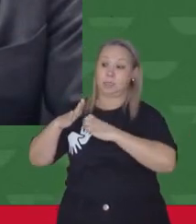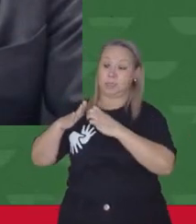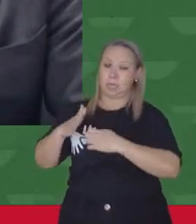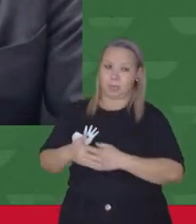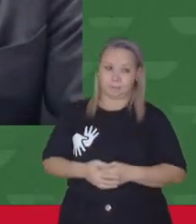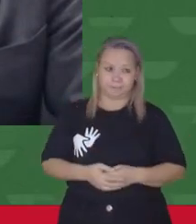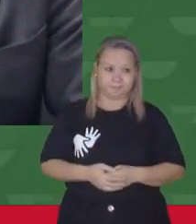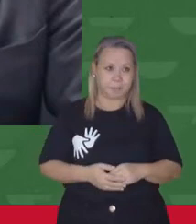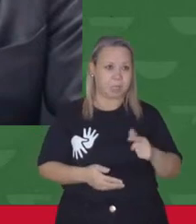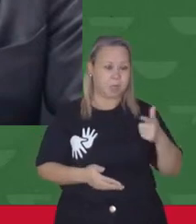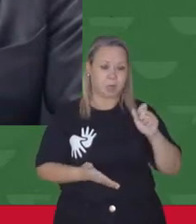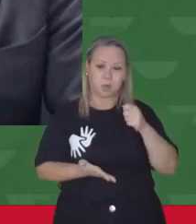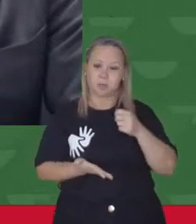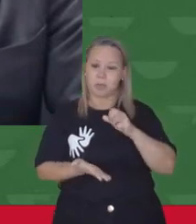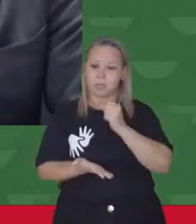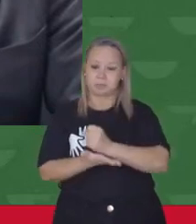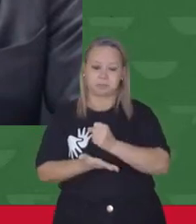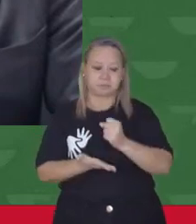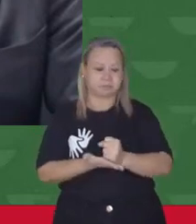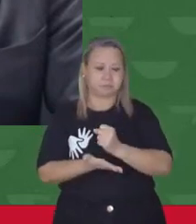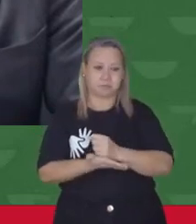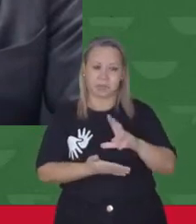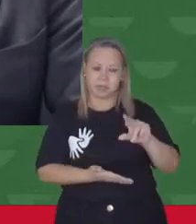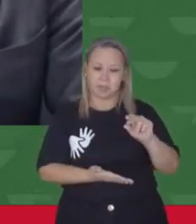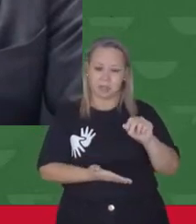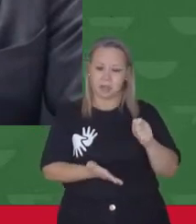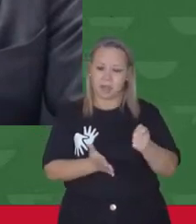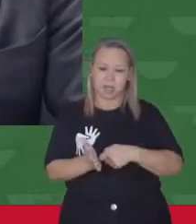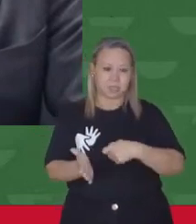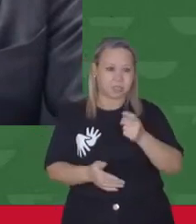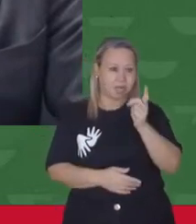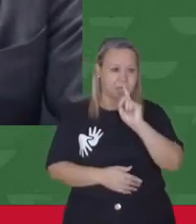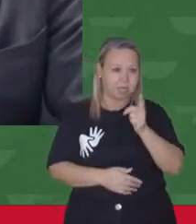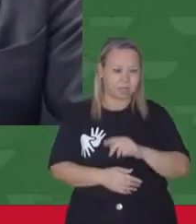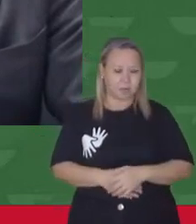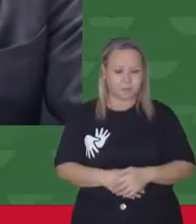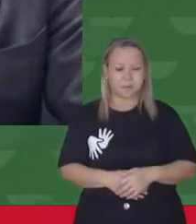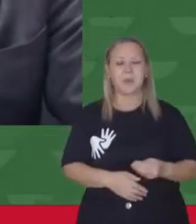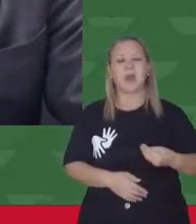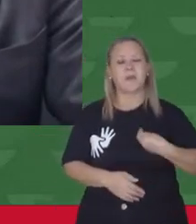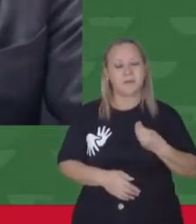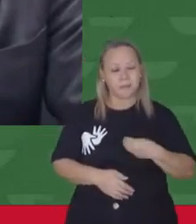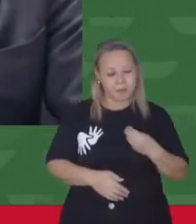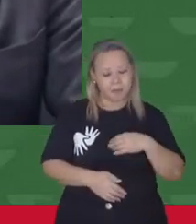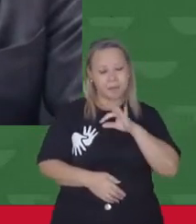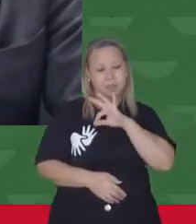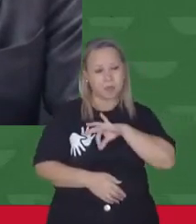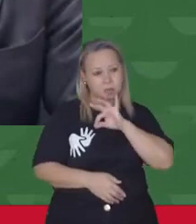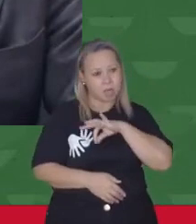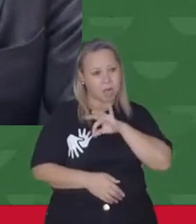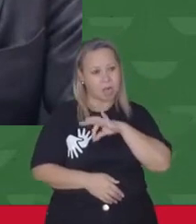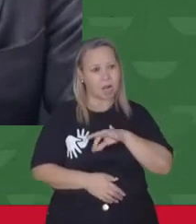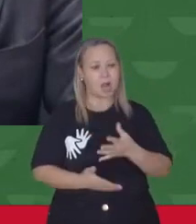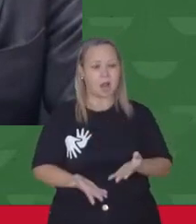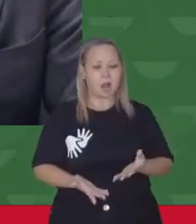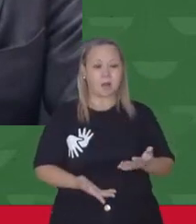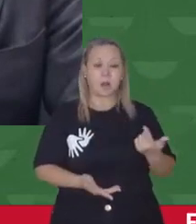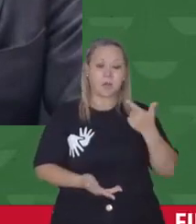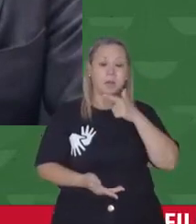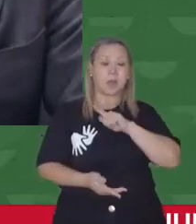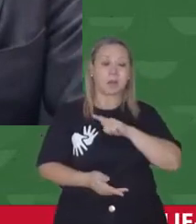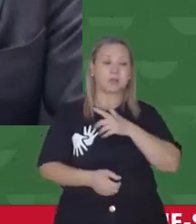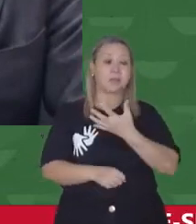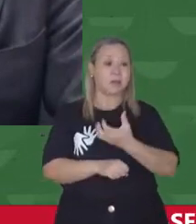são batalhadores, trabalhadores que vivem do seu salário, que na verdade é o que eles ganham nessas